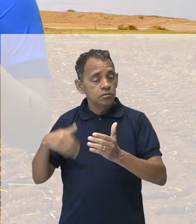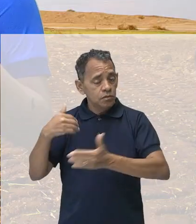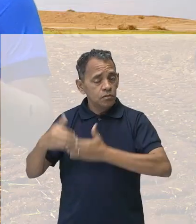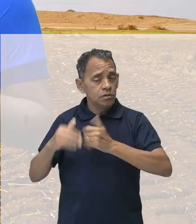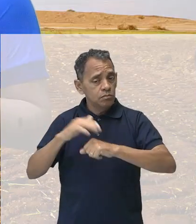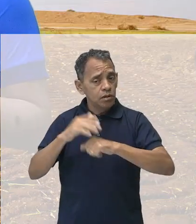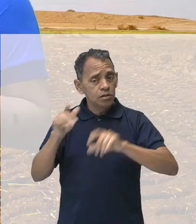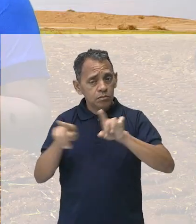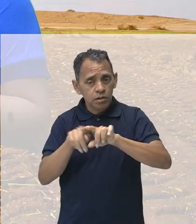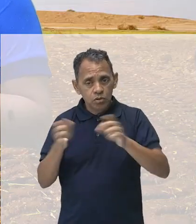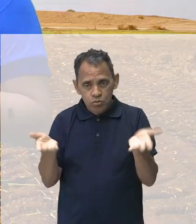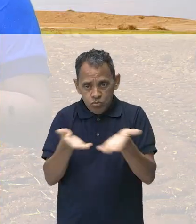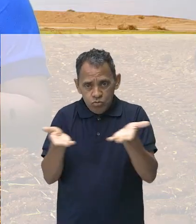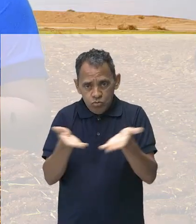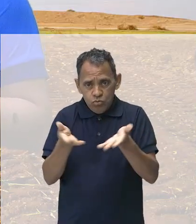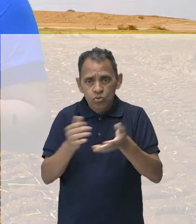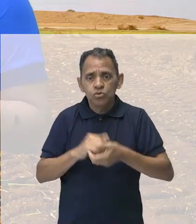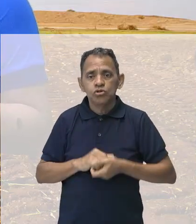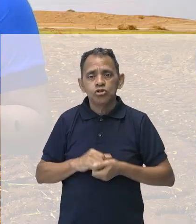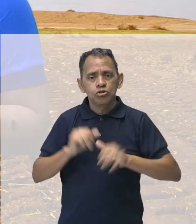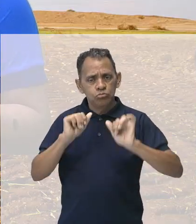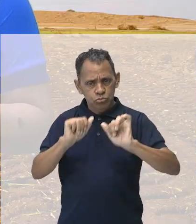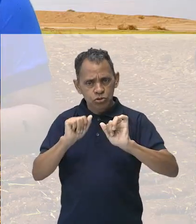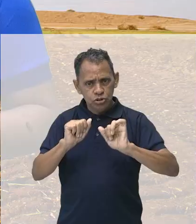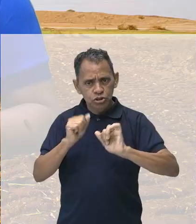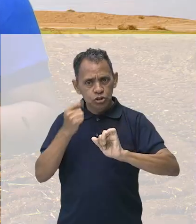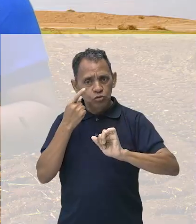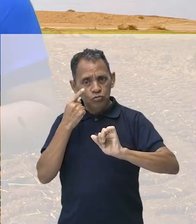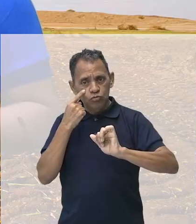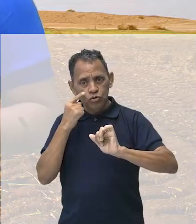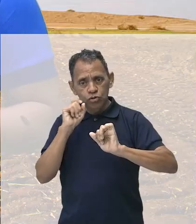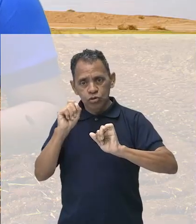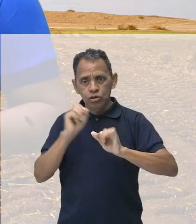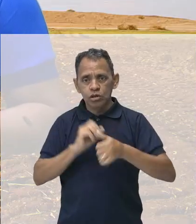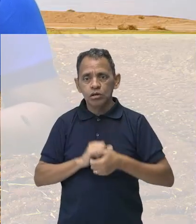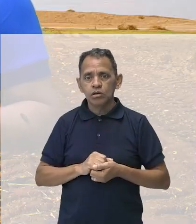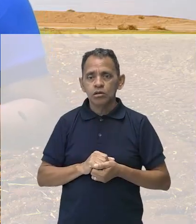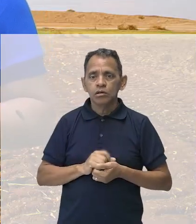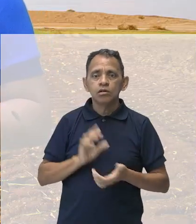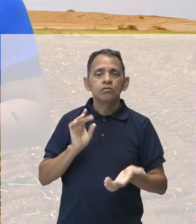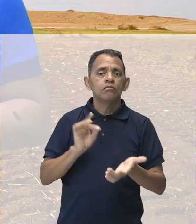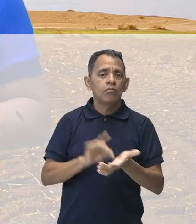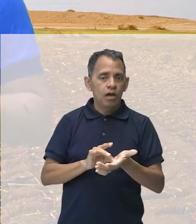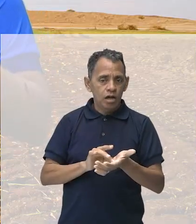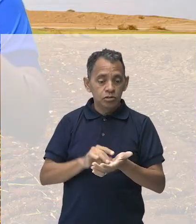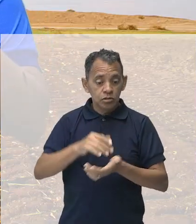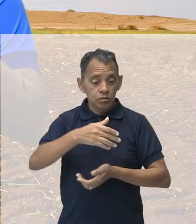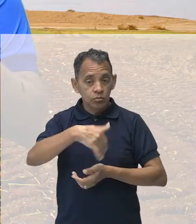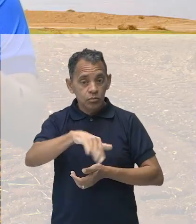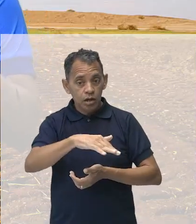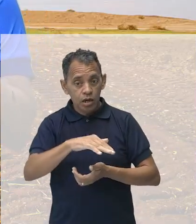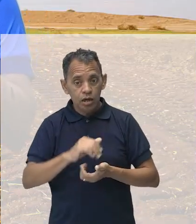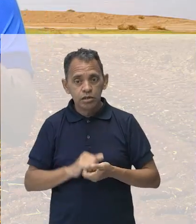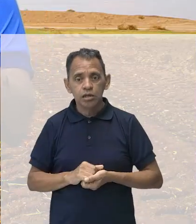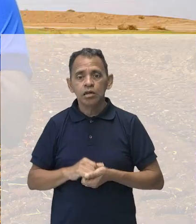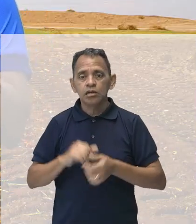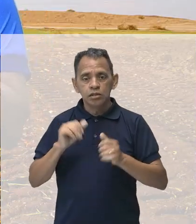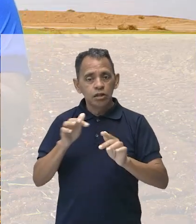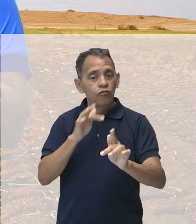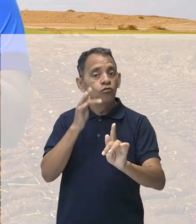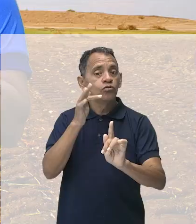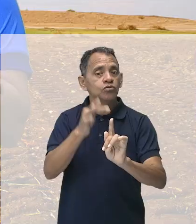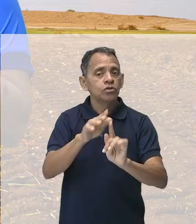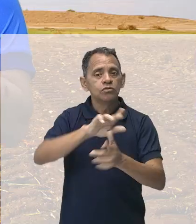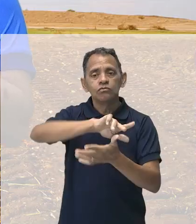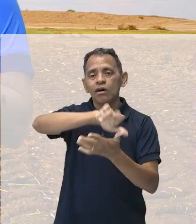mais? Hoje, gente, a gente pode observar que acaba sendo um espaço multifuncional. O que isso significa?